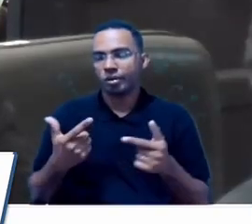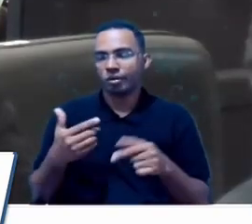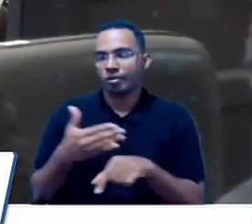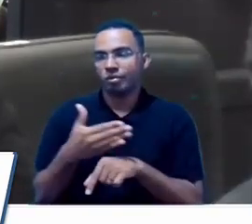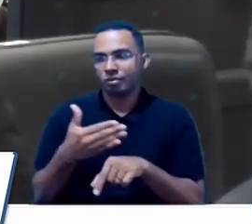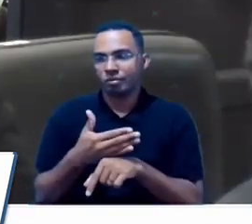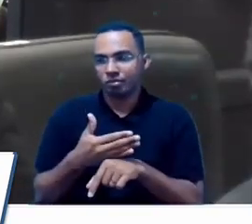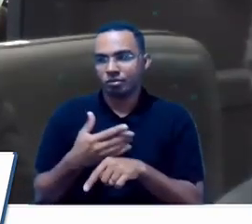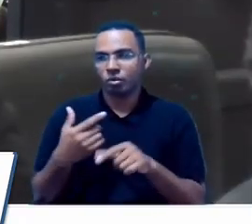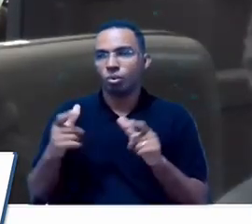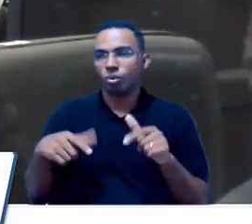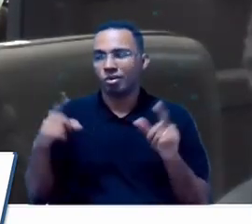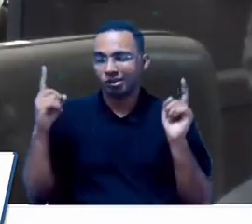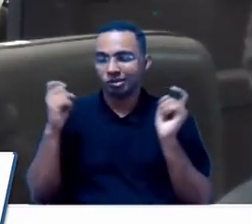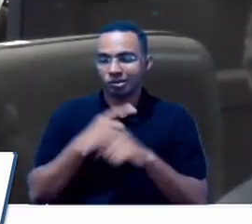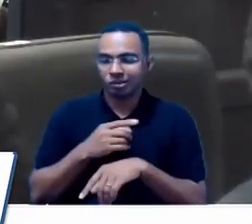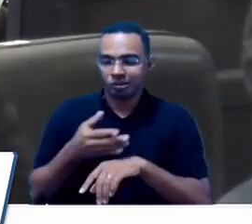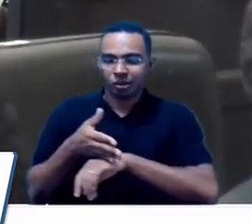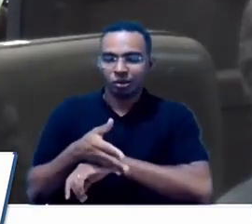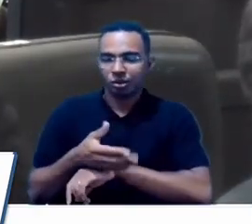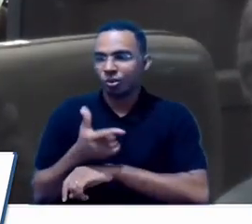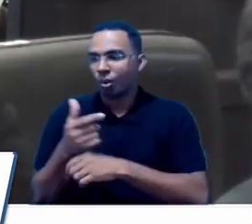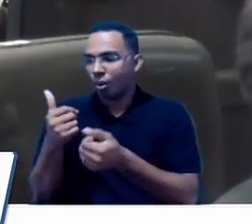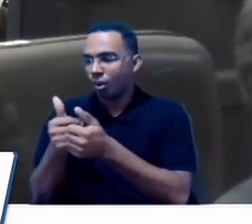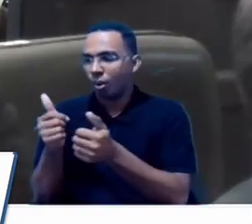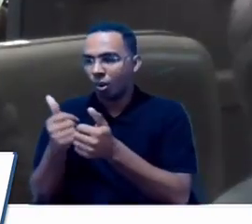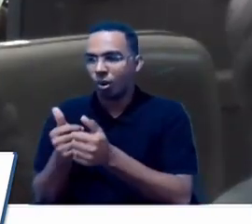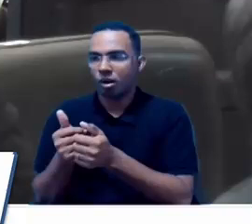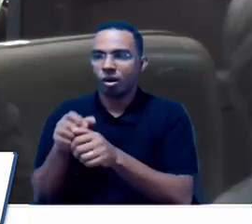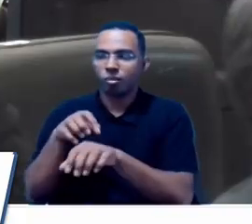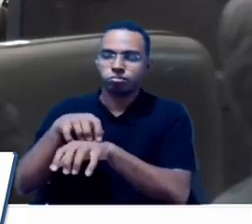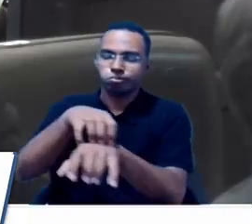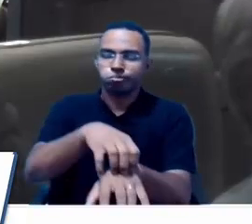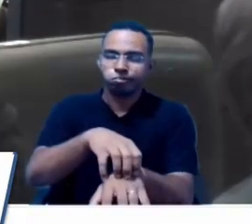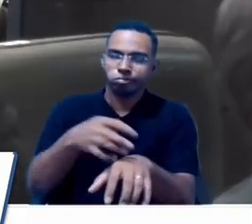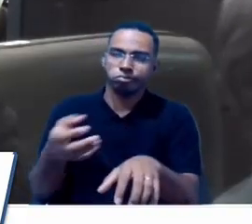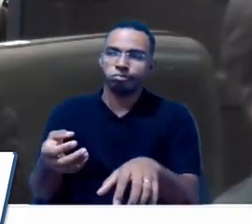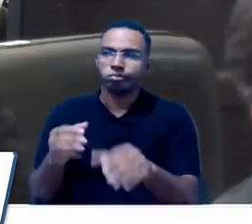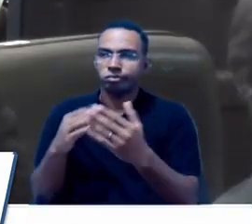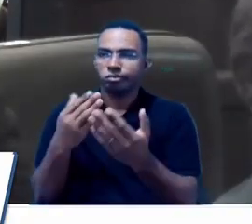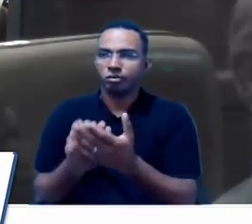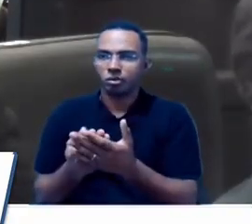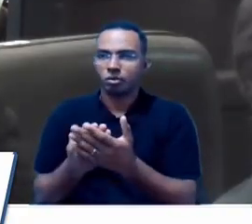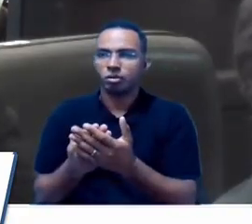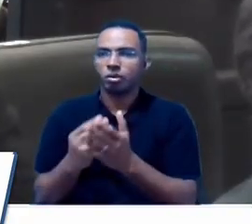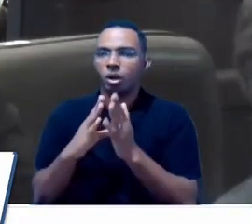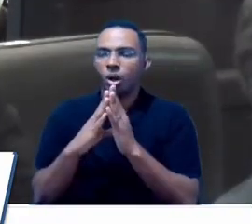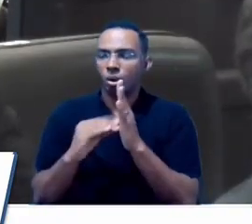O local é difícil acesso, não tem ônibus para transportar as crianças. A escola de modas, eu conversei com o